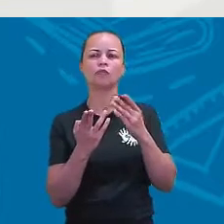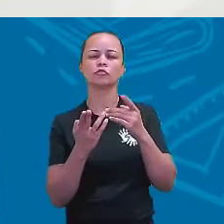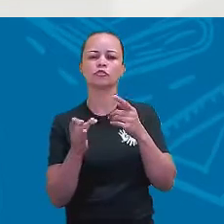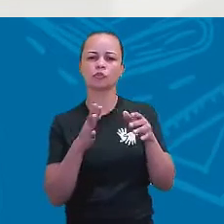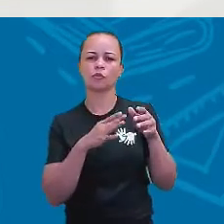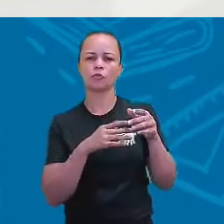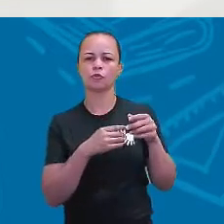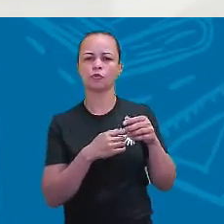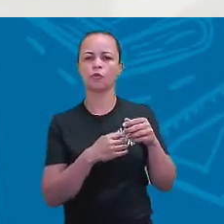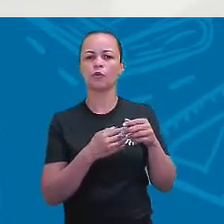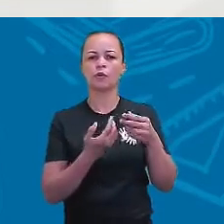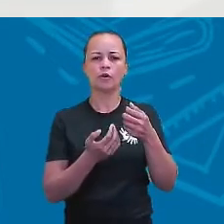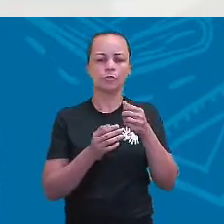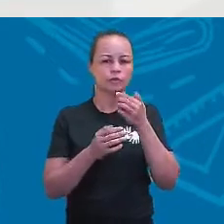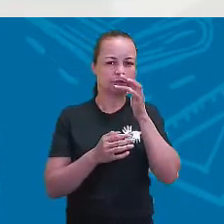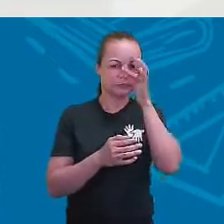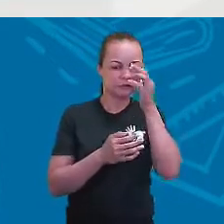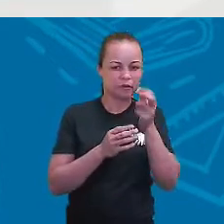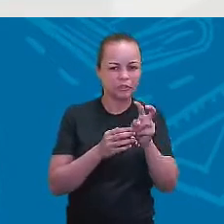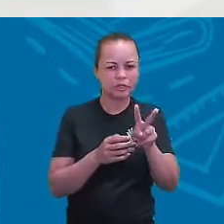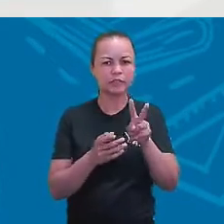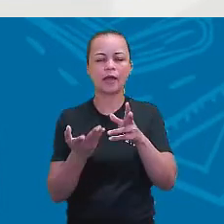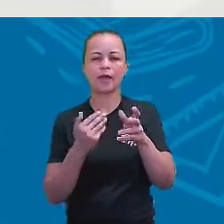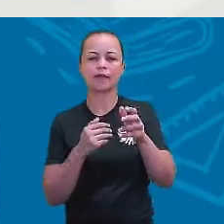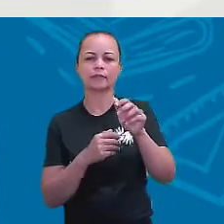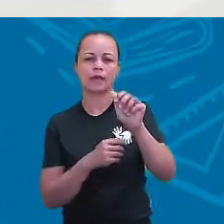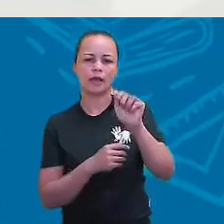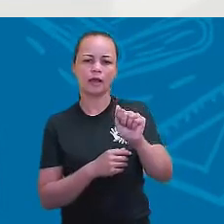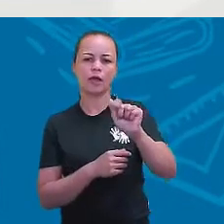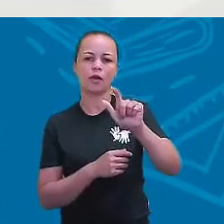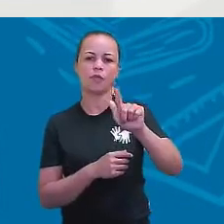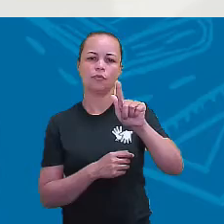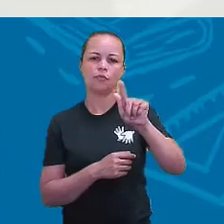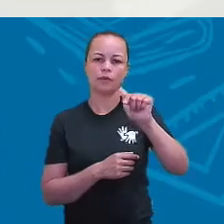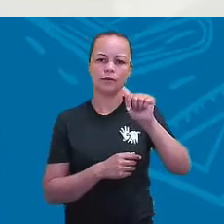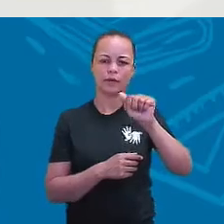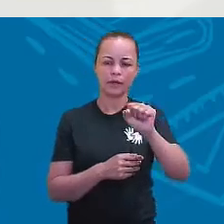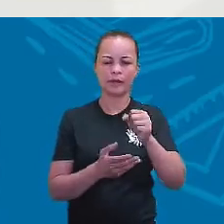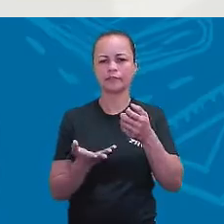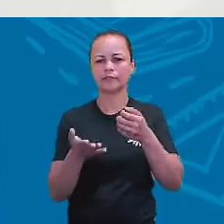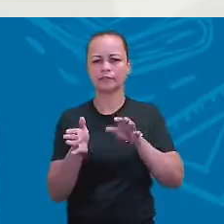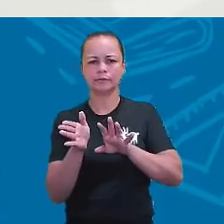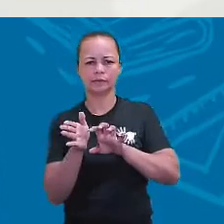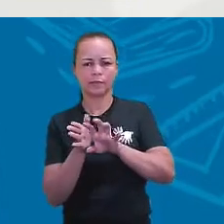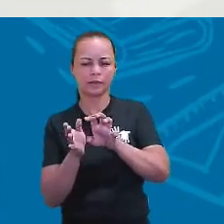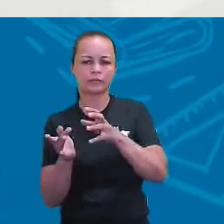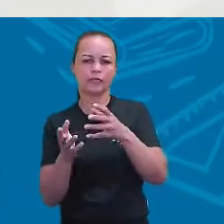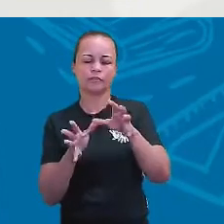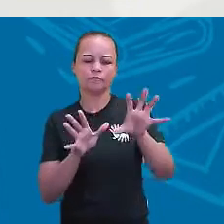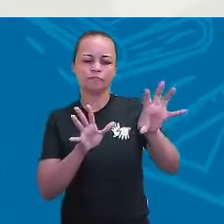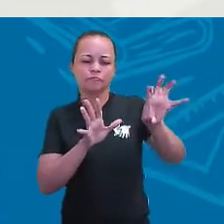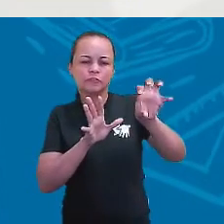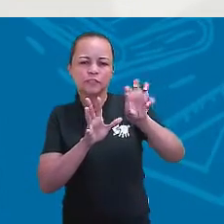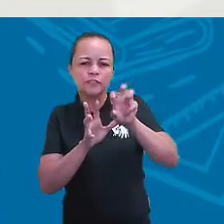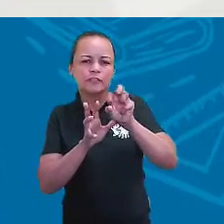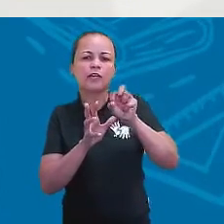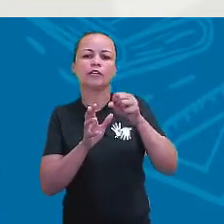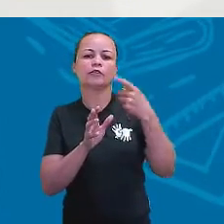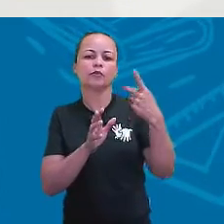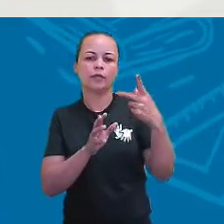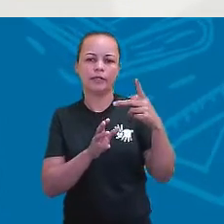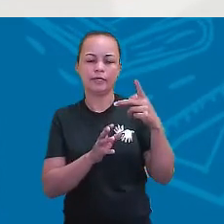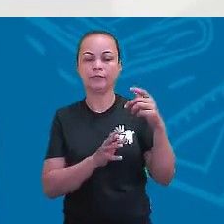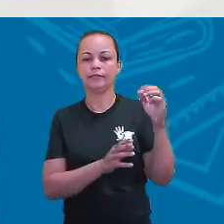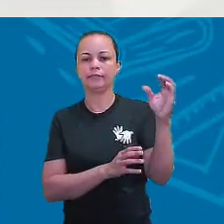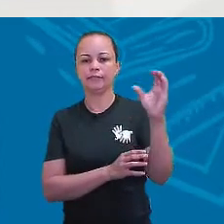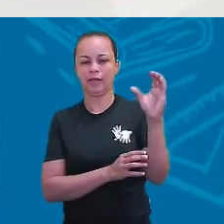os vegetais, as algas, as bactérias, as cianobactérias, sequestrando esse calor, fixando esse carbono, calor não,